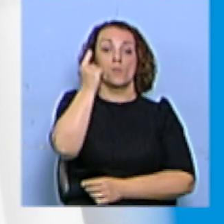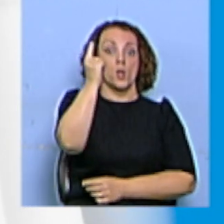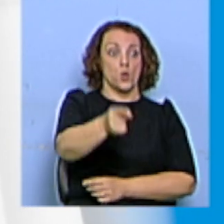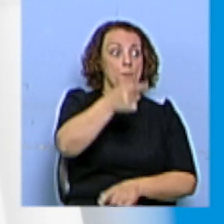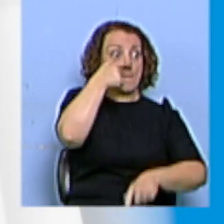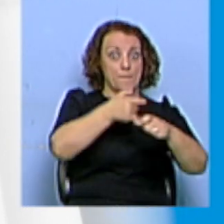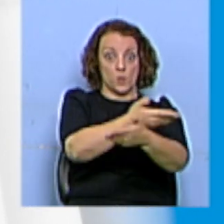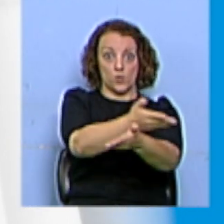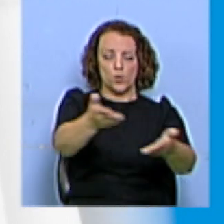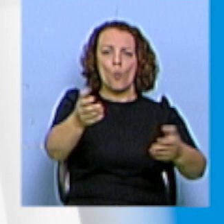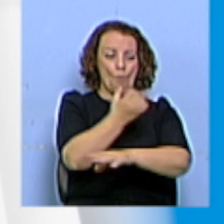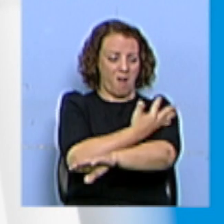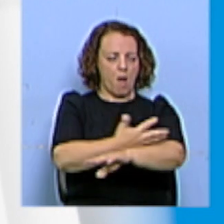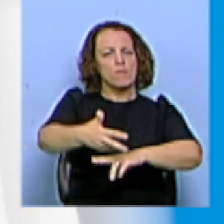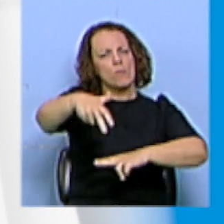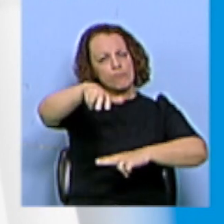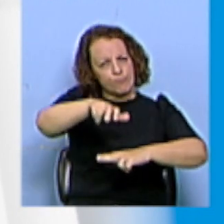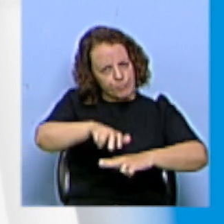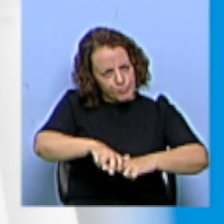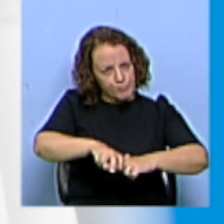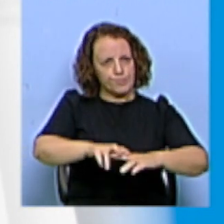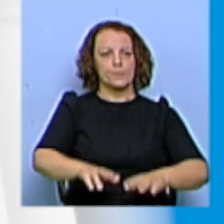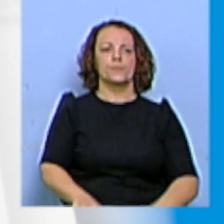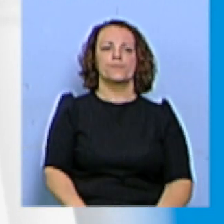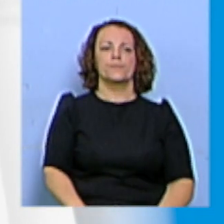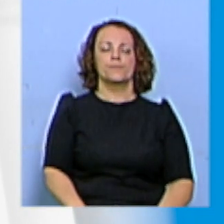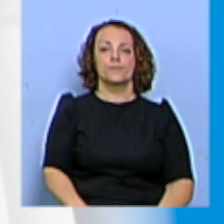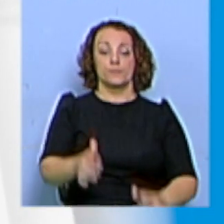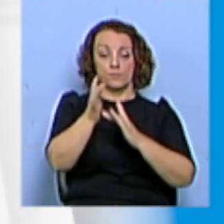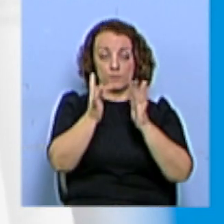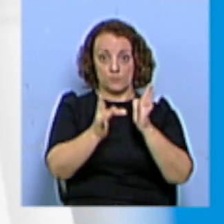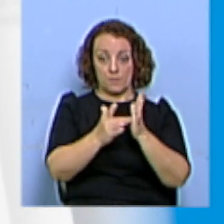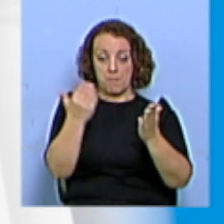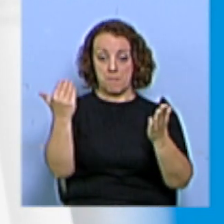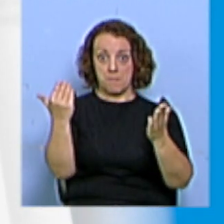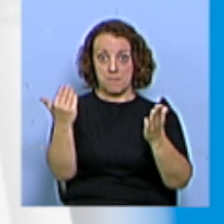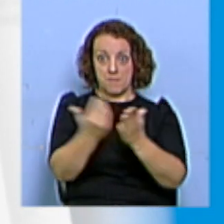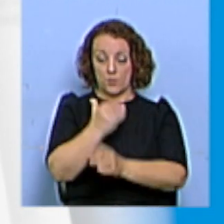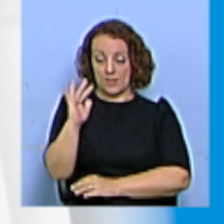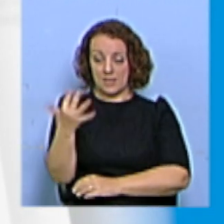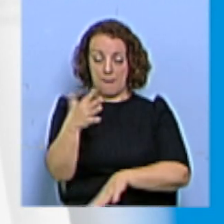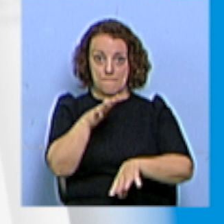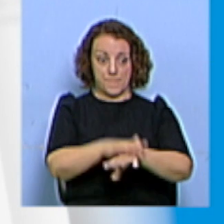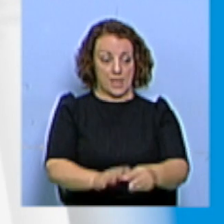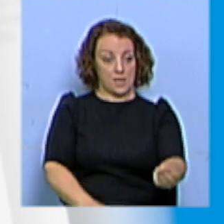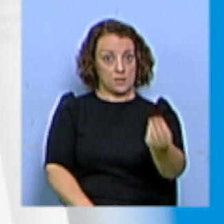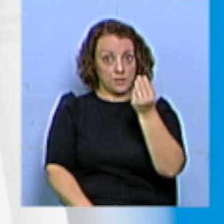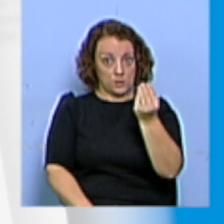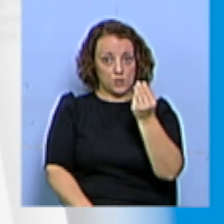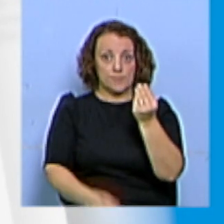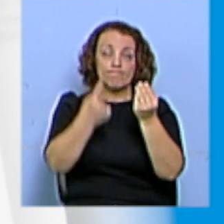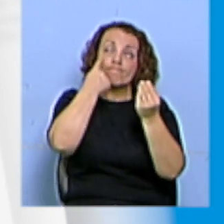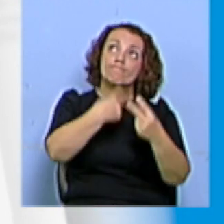se sentasse na relva. Tomou os 5 pães e os 2 peixes, ergueu os olhos ao céu